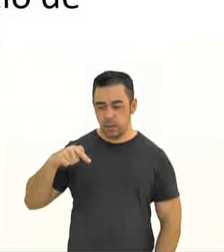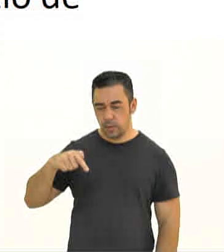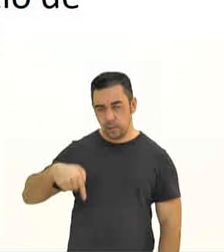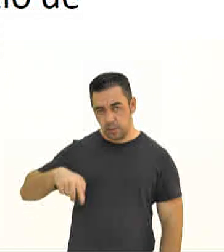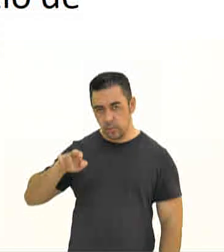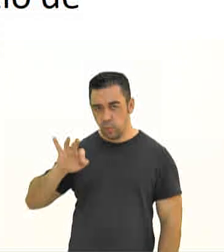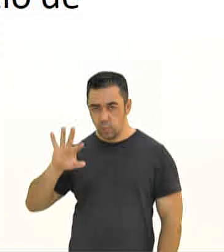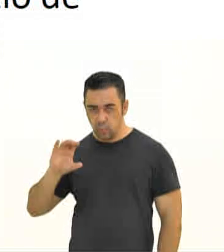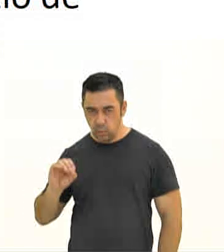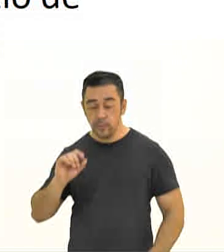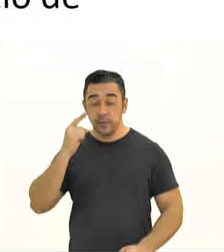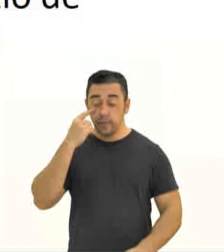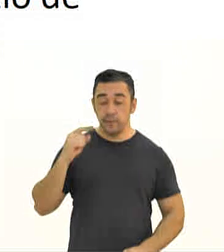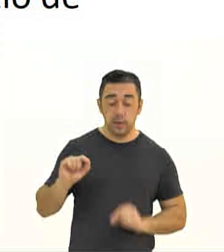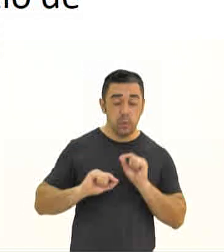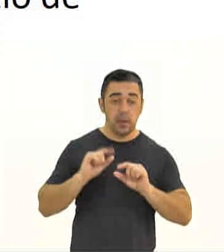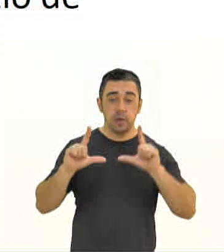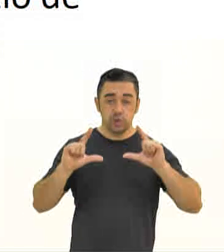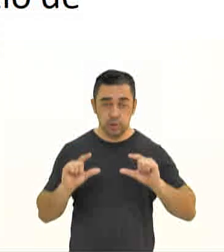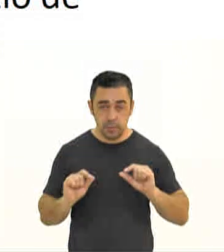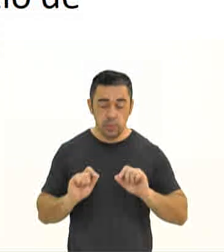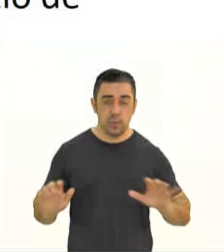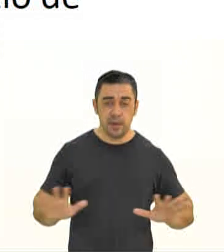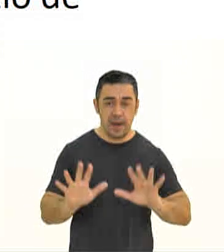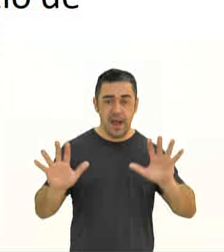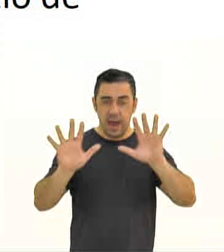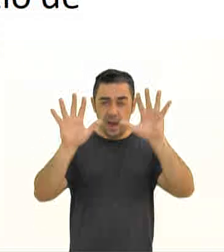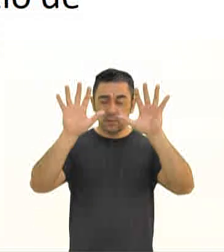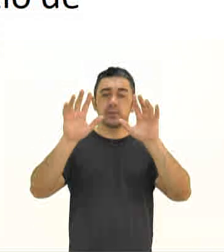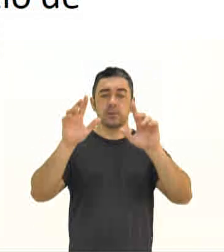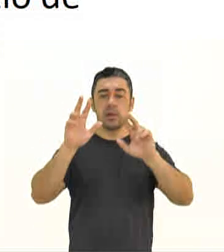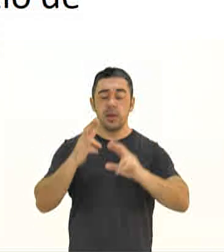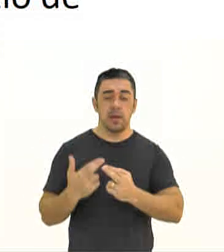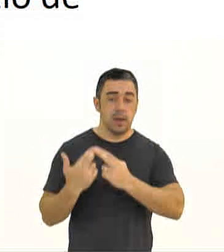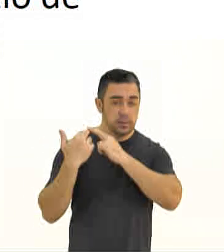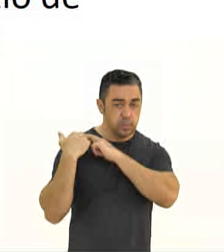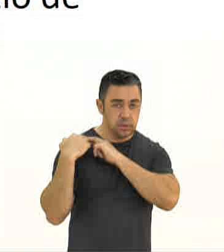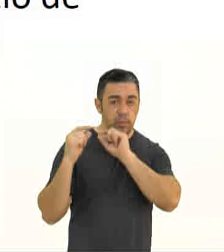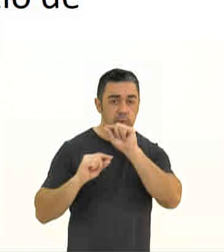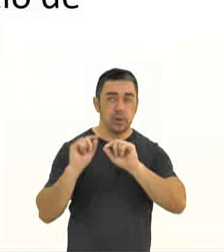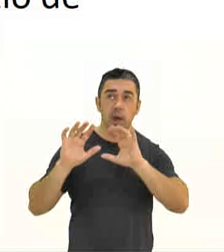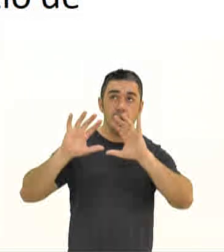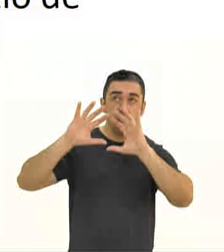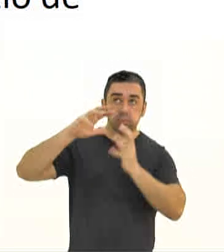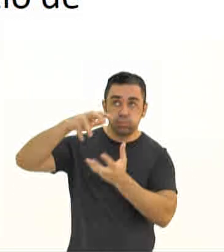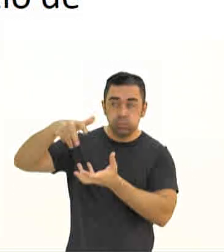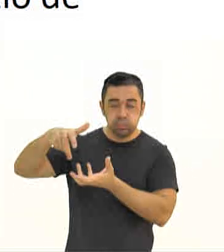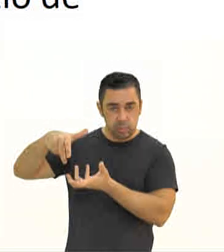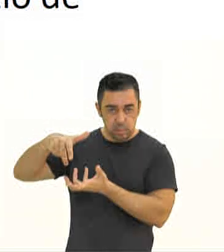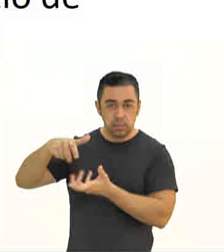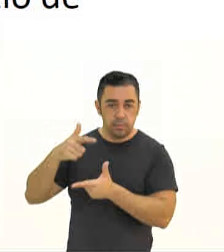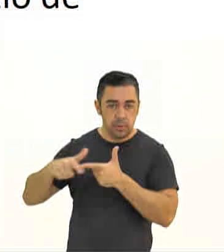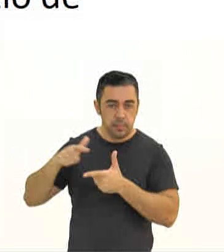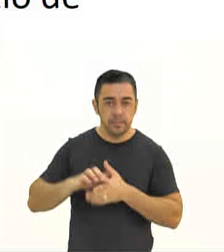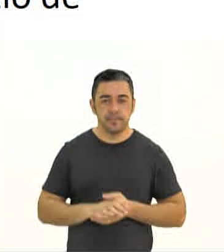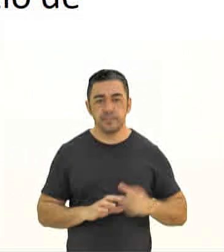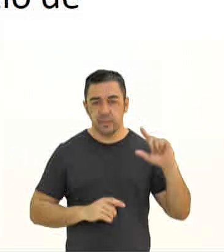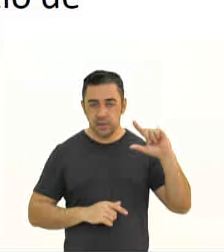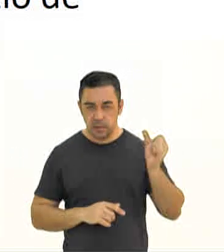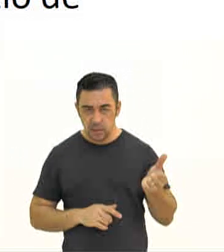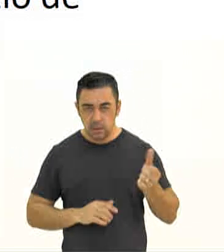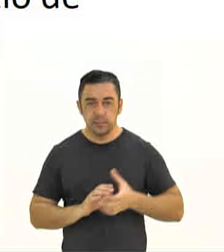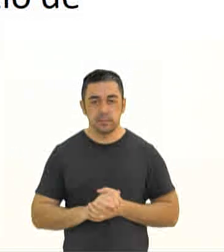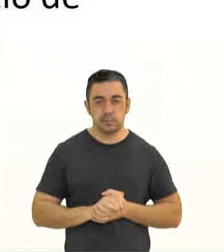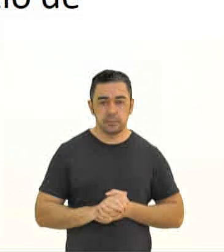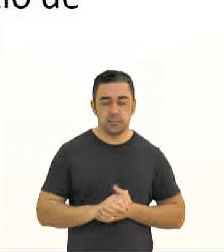que visava a redução da emissão de gases a resultado responsáveis pelo efeito estufa. Item 16, a